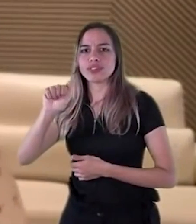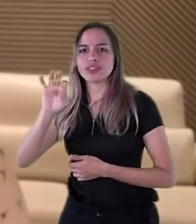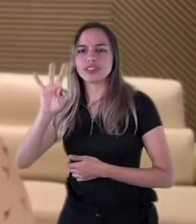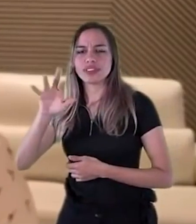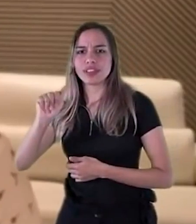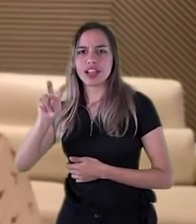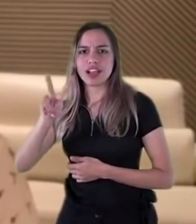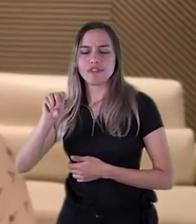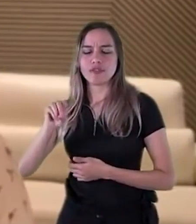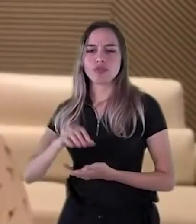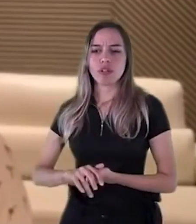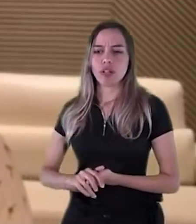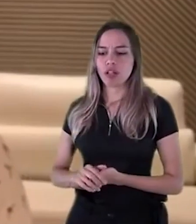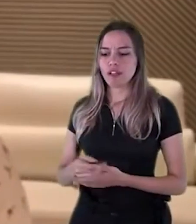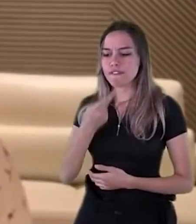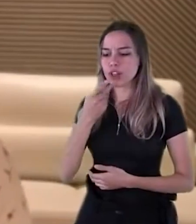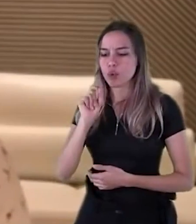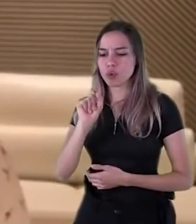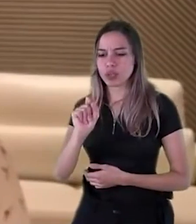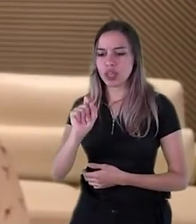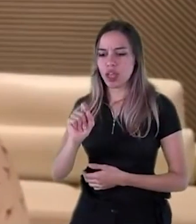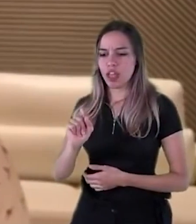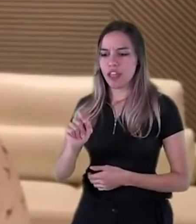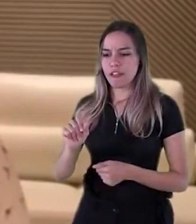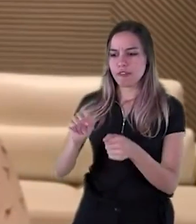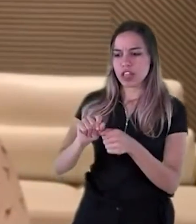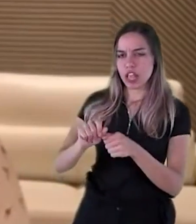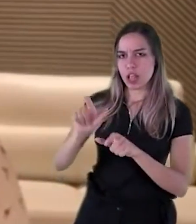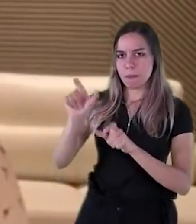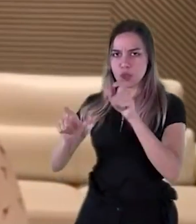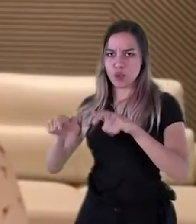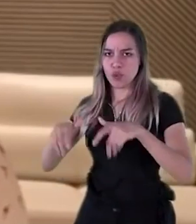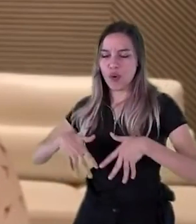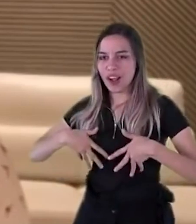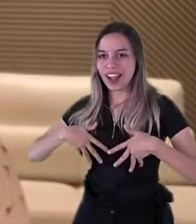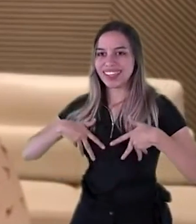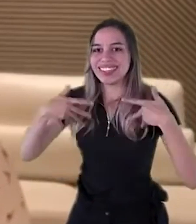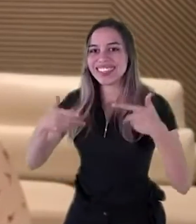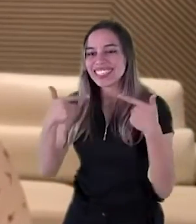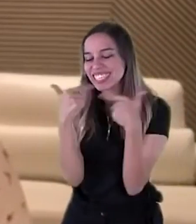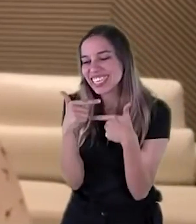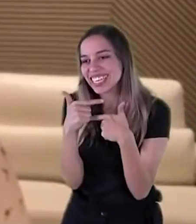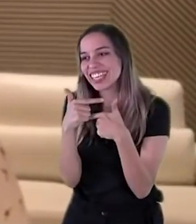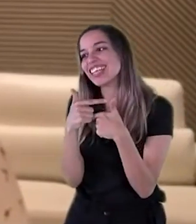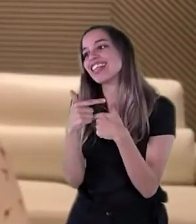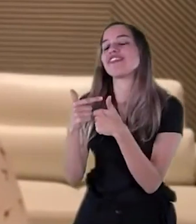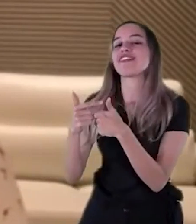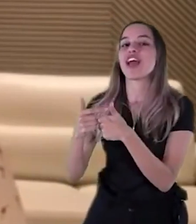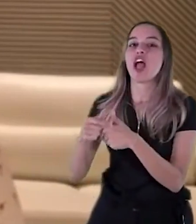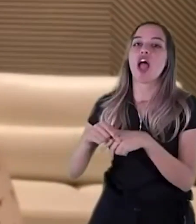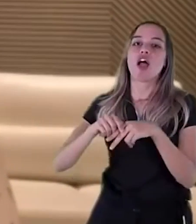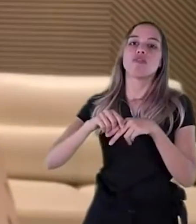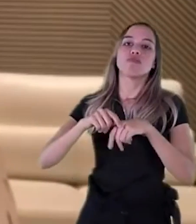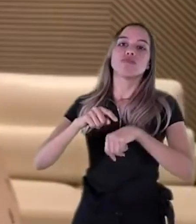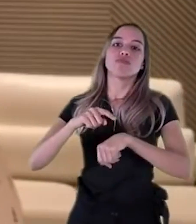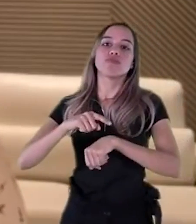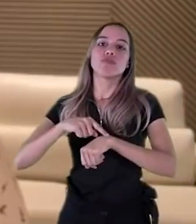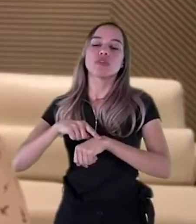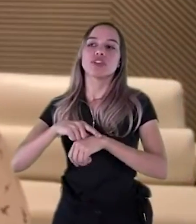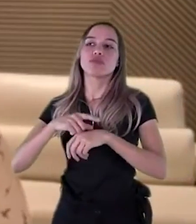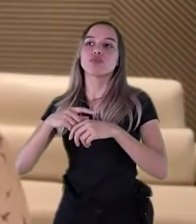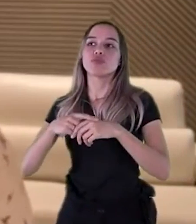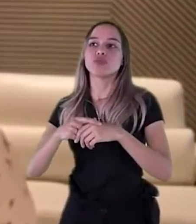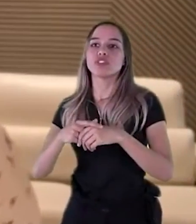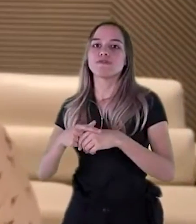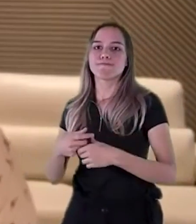ato de resistência. Eu vou dizer que escrever nos dias de hoje é um ato de resistência. Porque nós